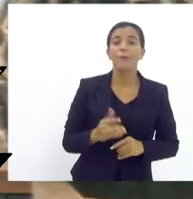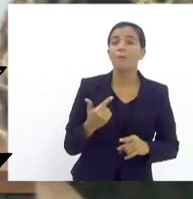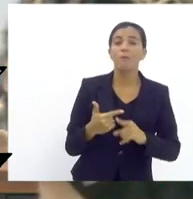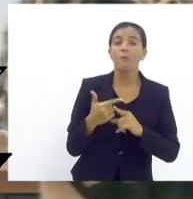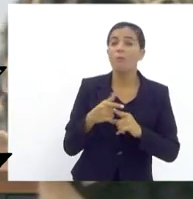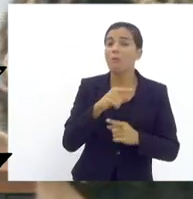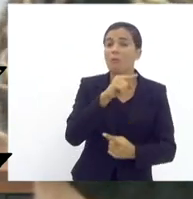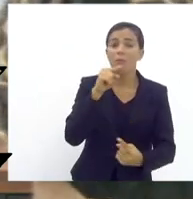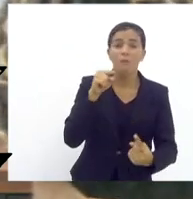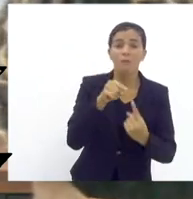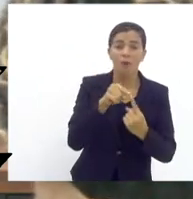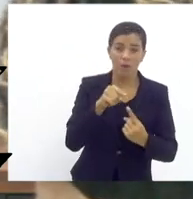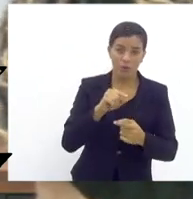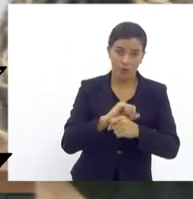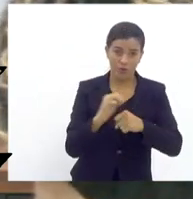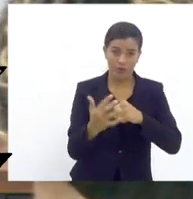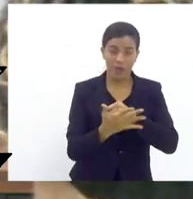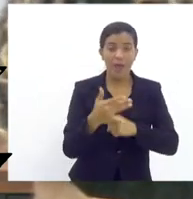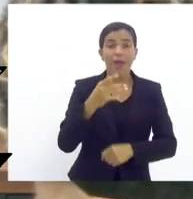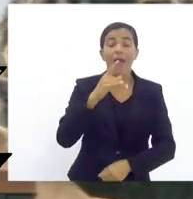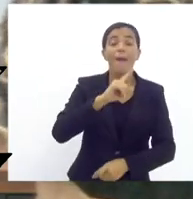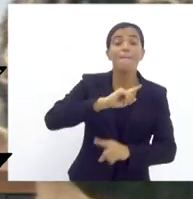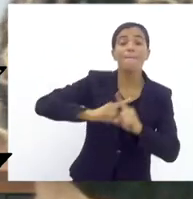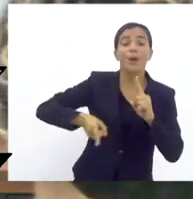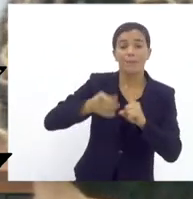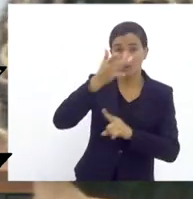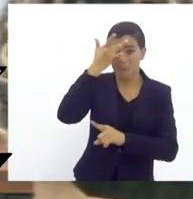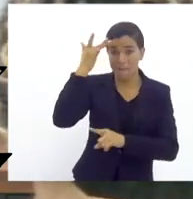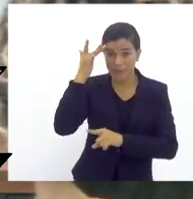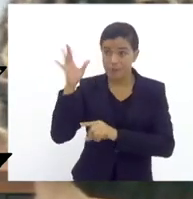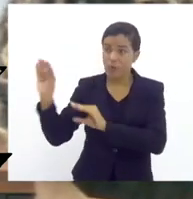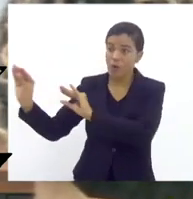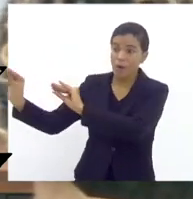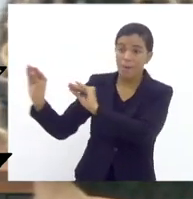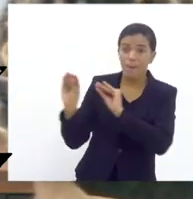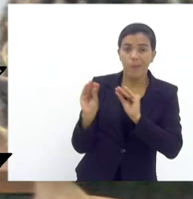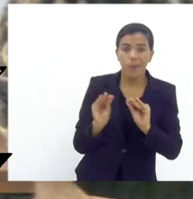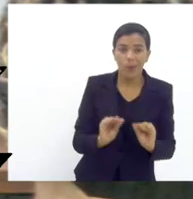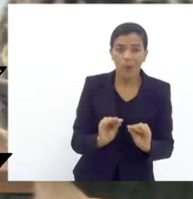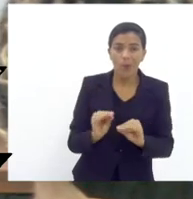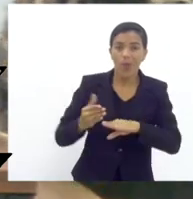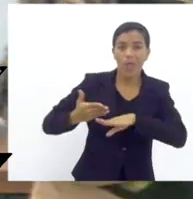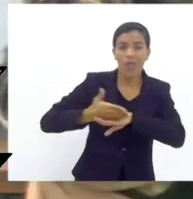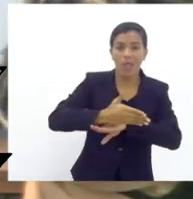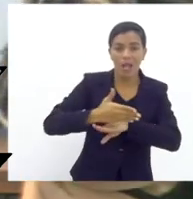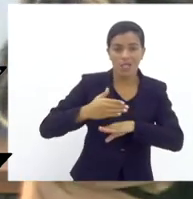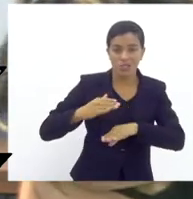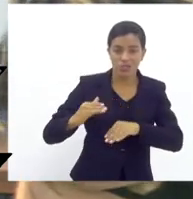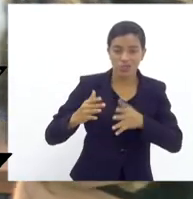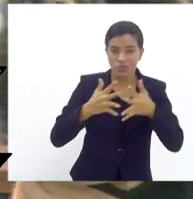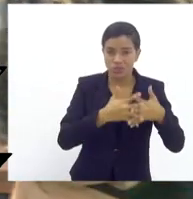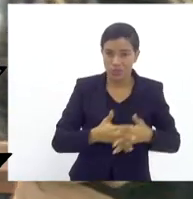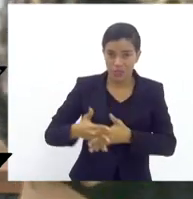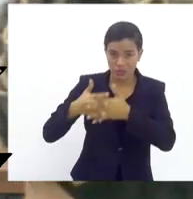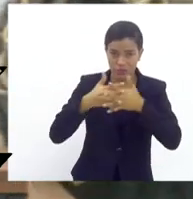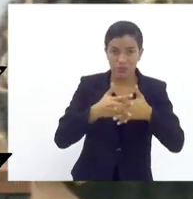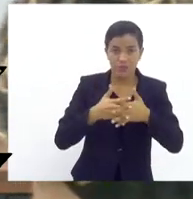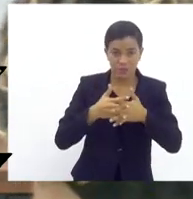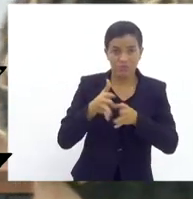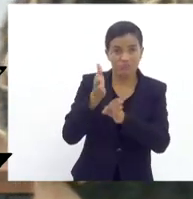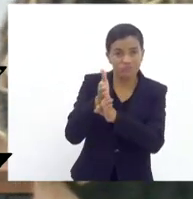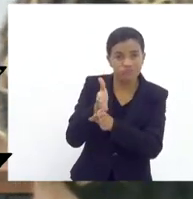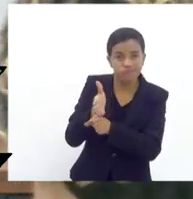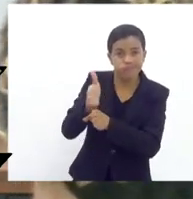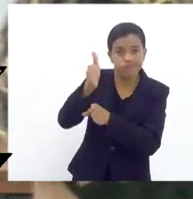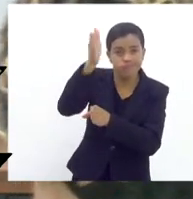sanitária da covid para impedir que as pessoas entrassem nos Estados Unidos estendendo os Muros